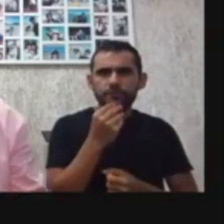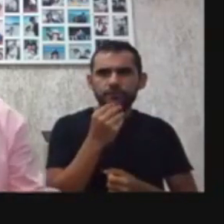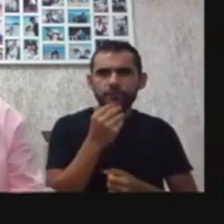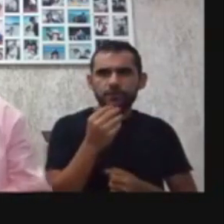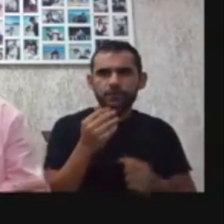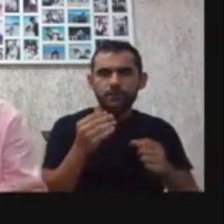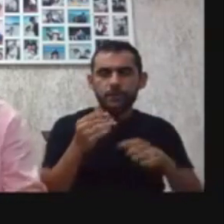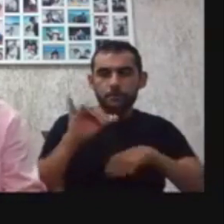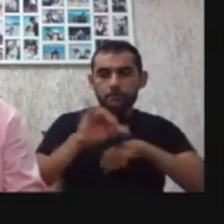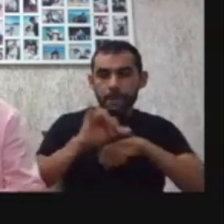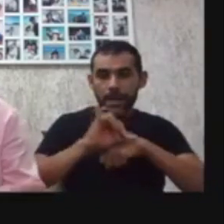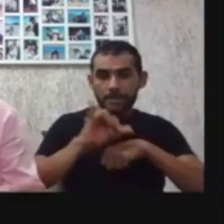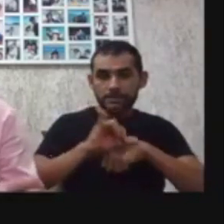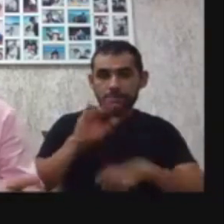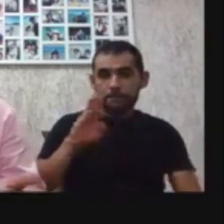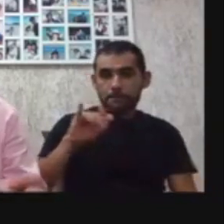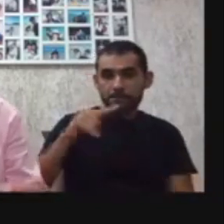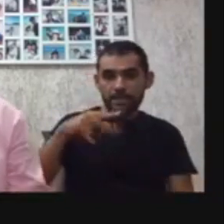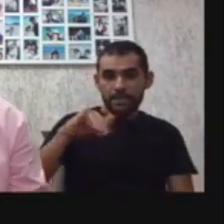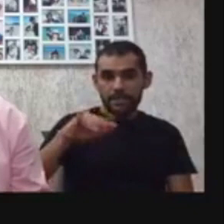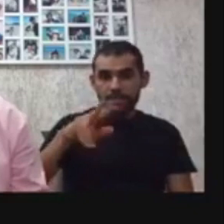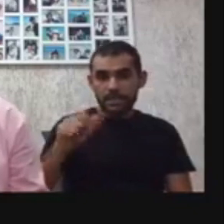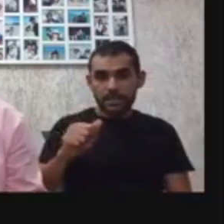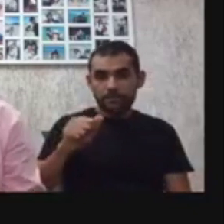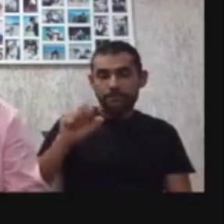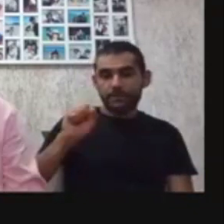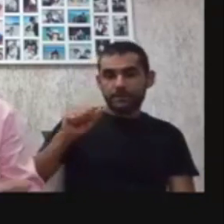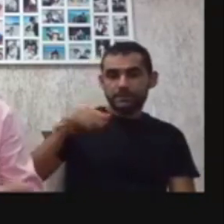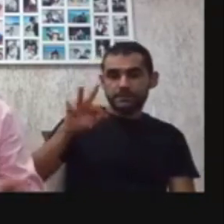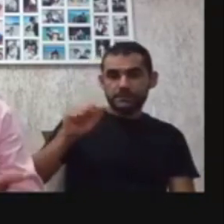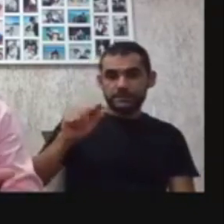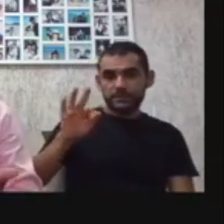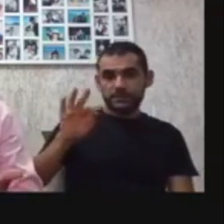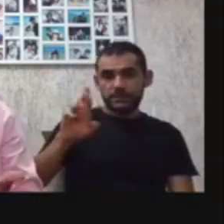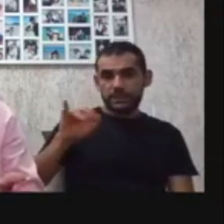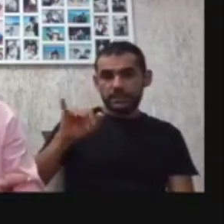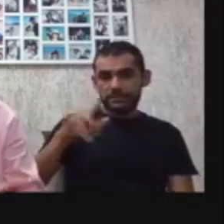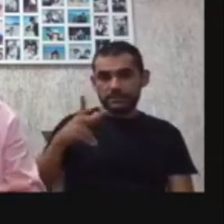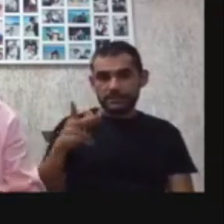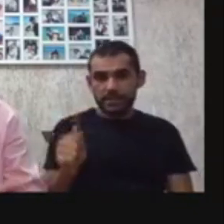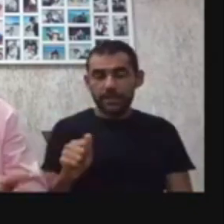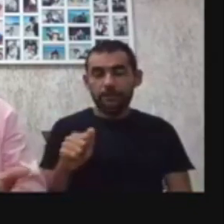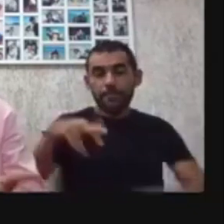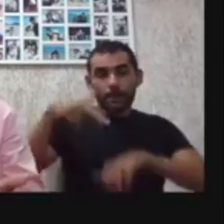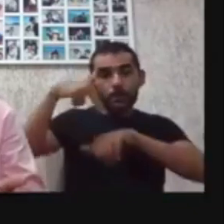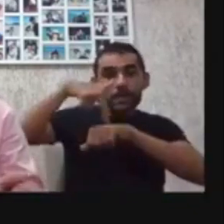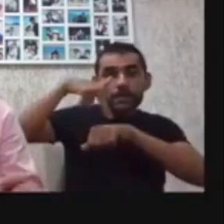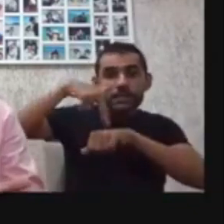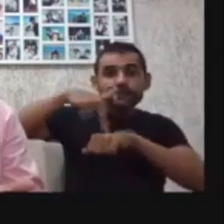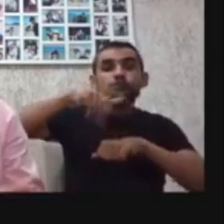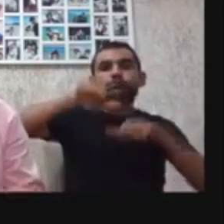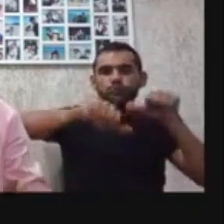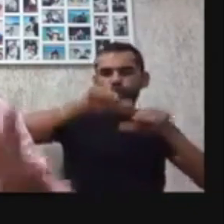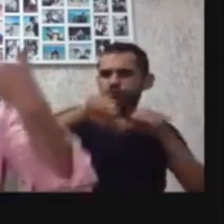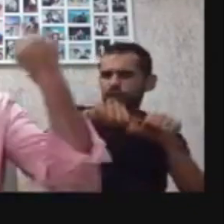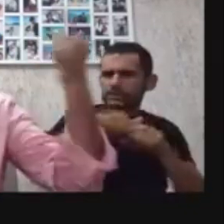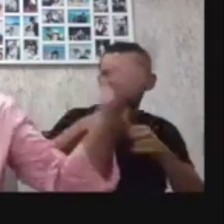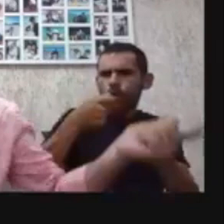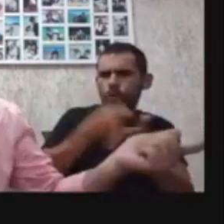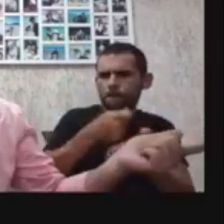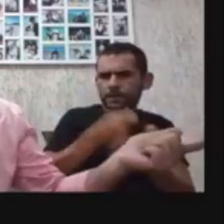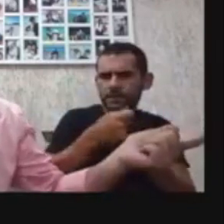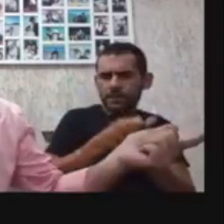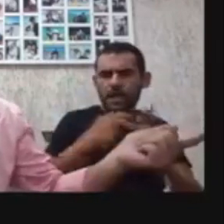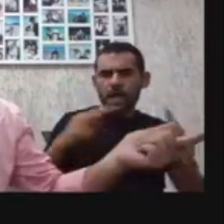da Biquinha, Santa Terezinha, o nosso Cristo, que eu quero muito revitalizar ele, exigir das empresas que